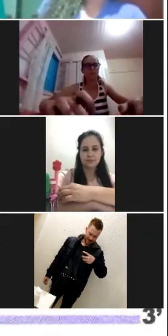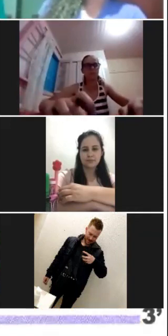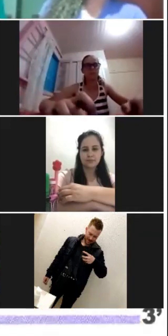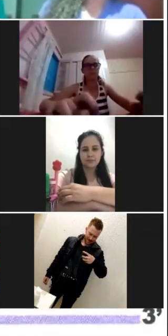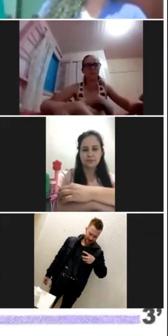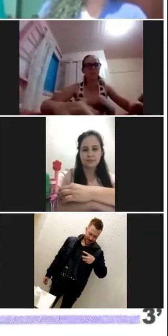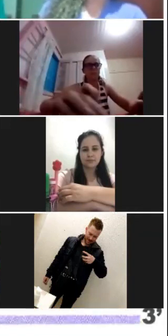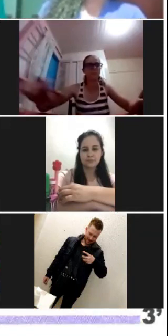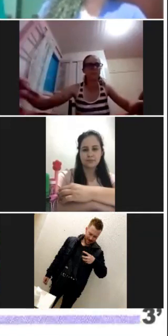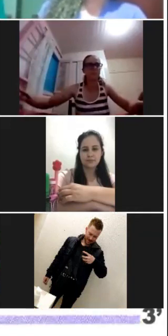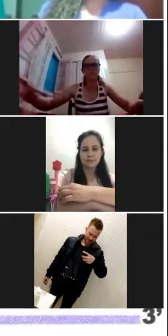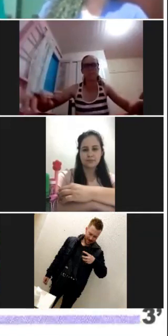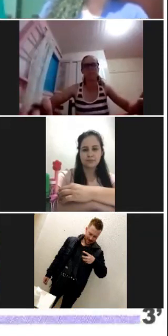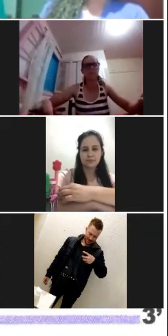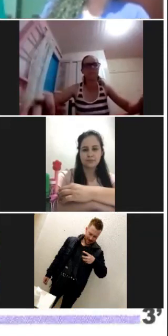Para que isso ocorra,